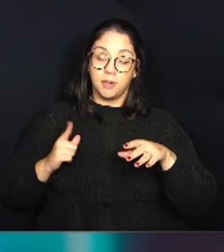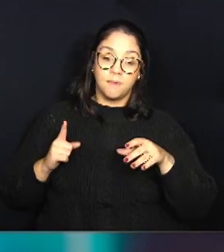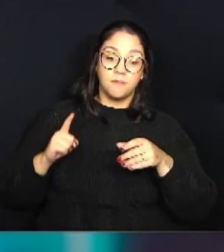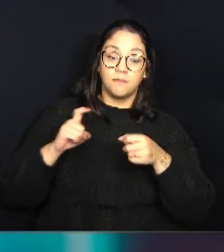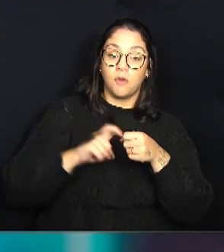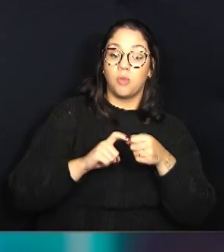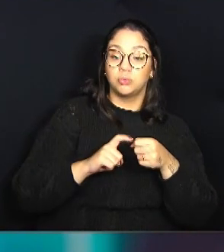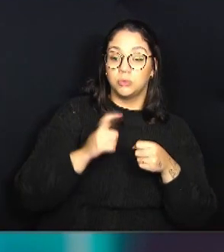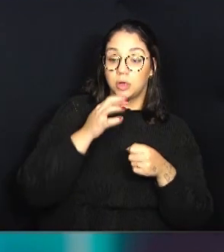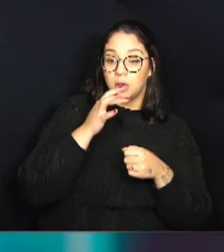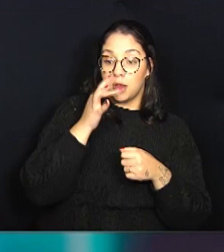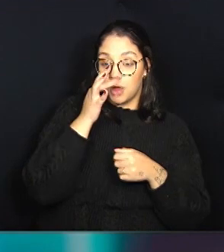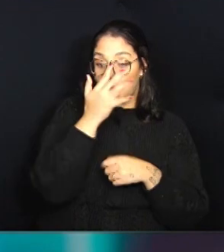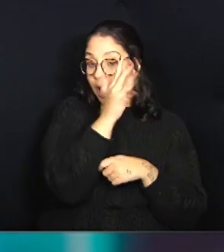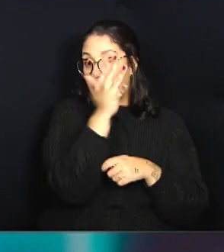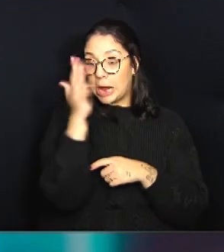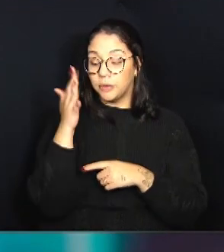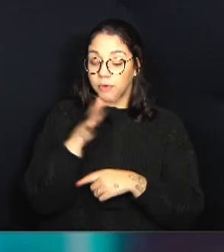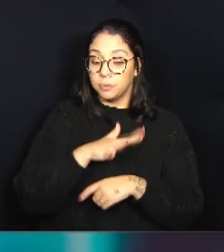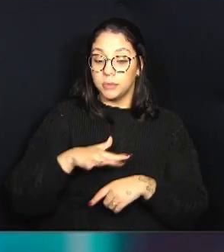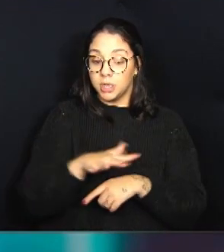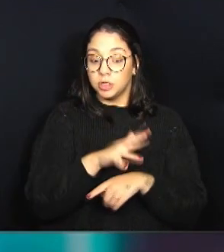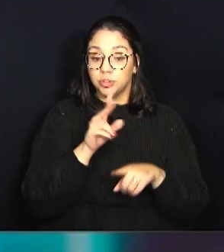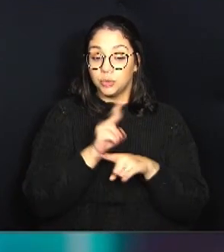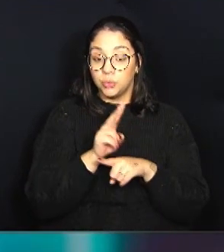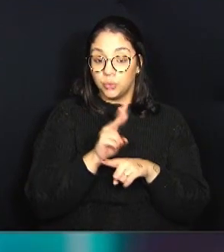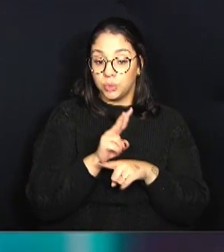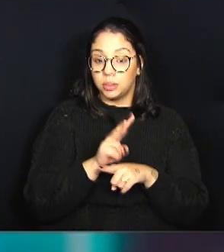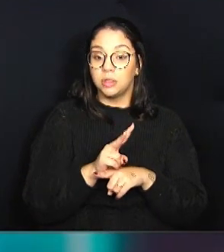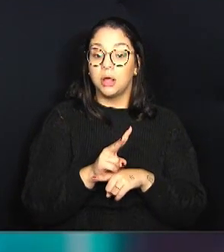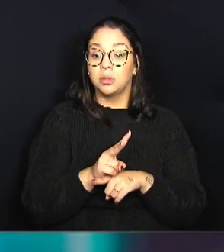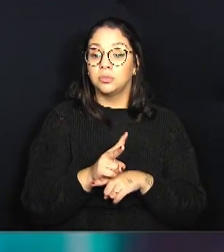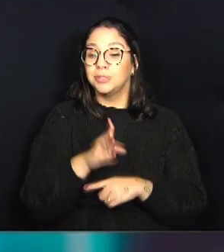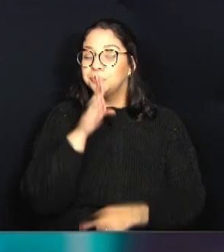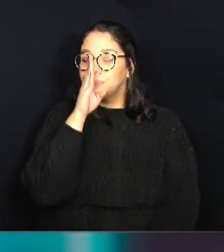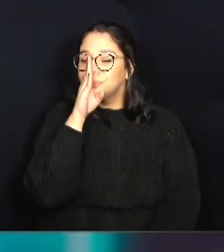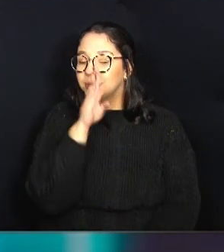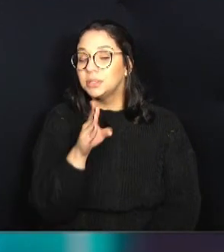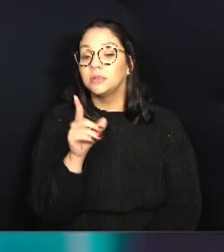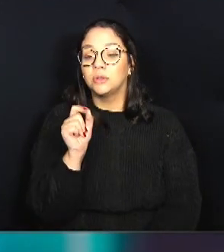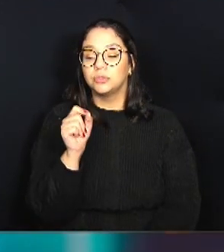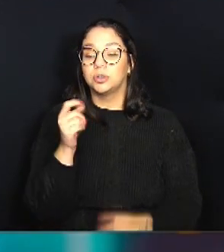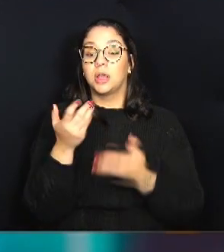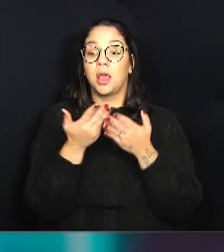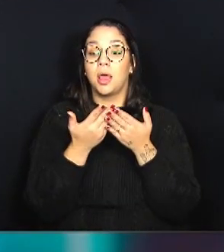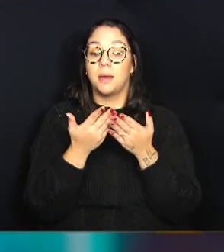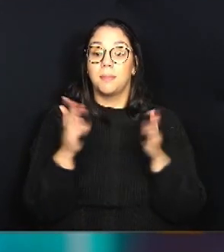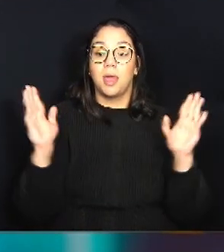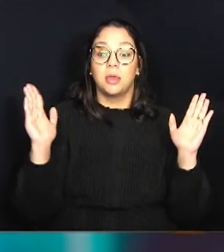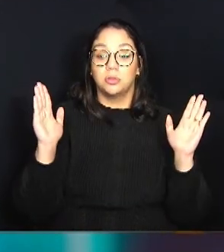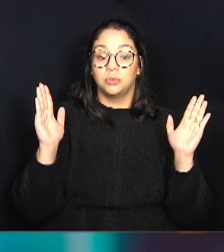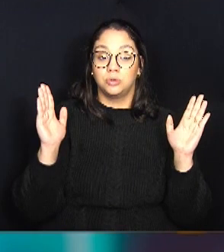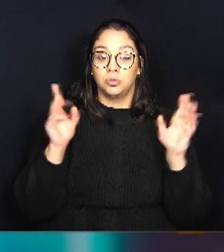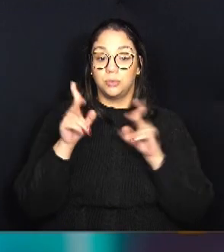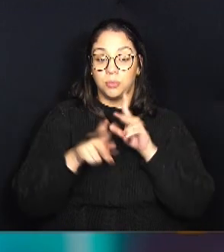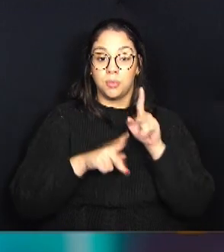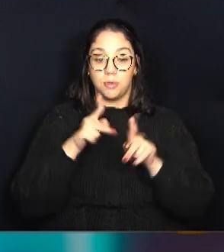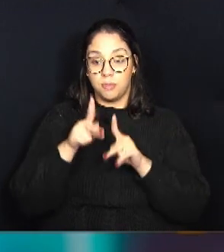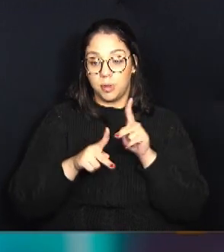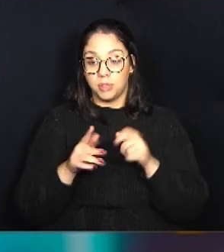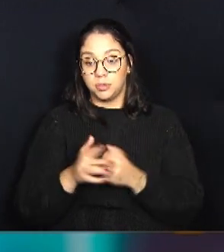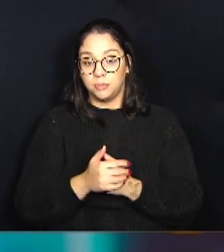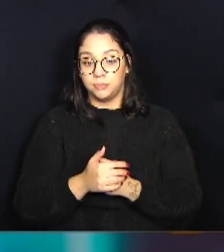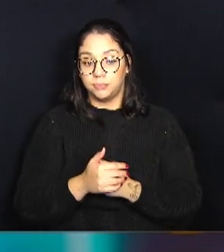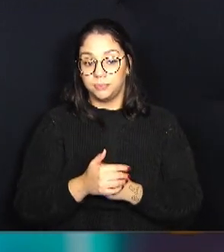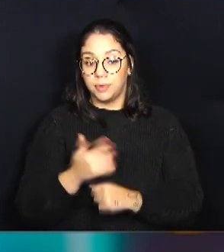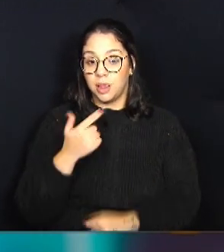um ambiente cuidado, preservado e principalmente aberto integralmente à população. E a honra